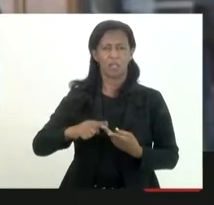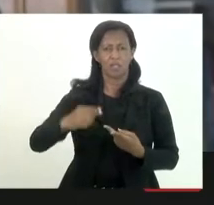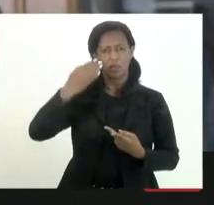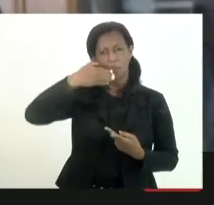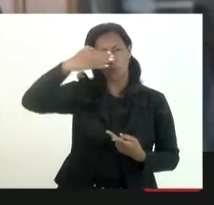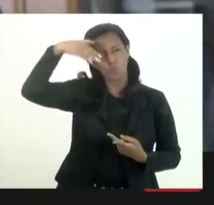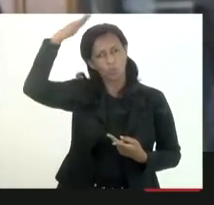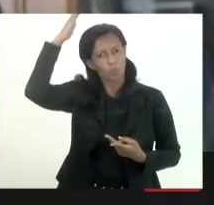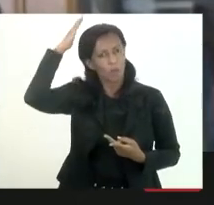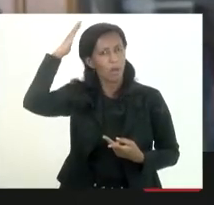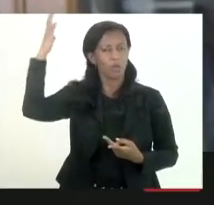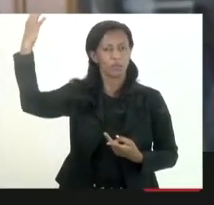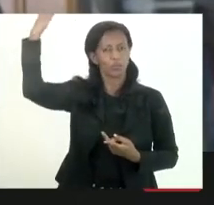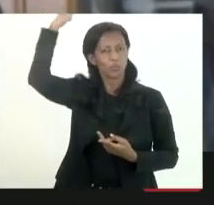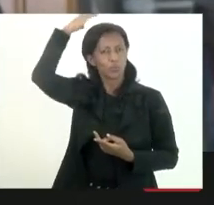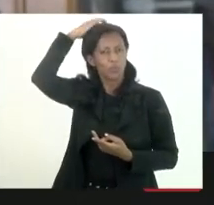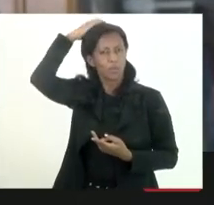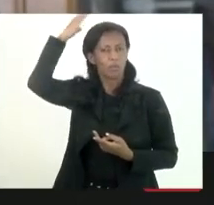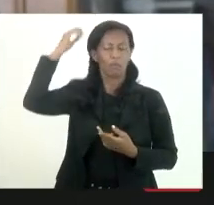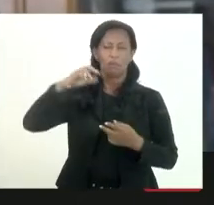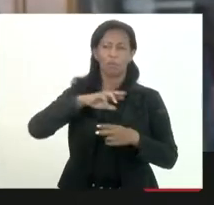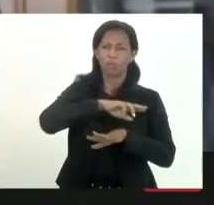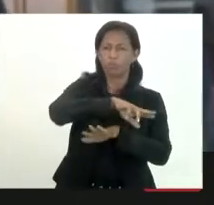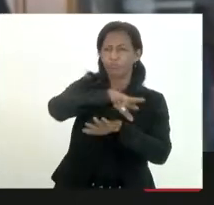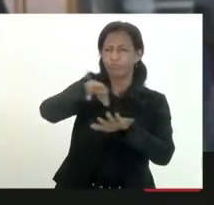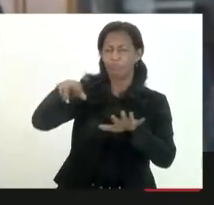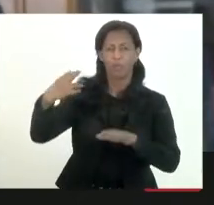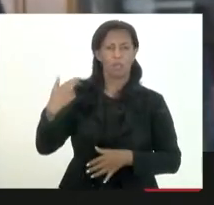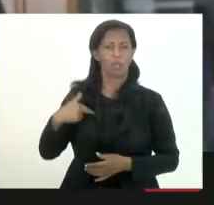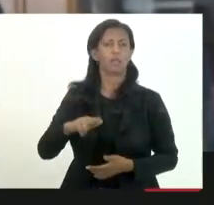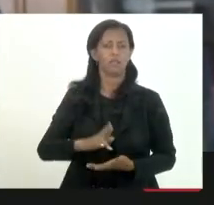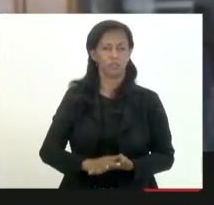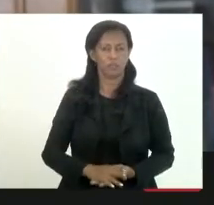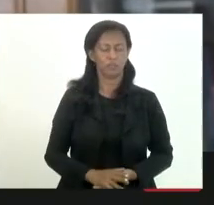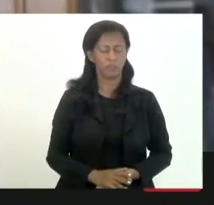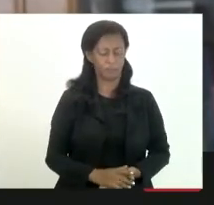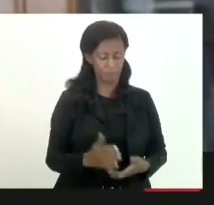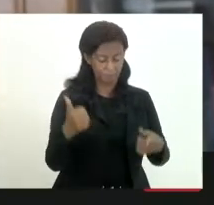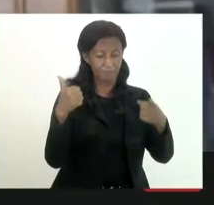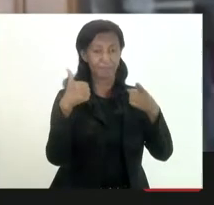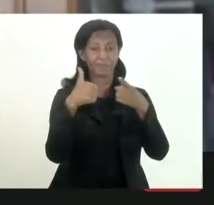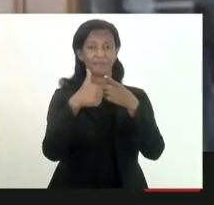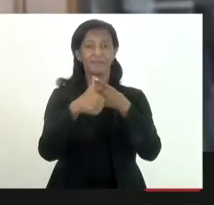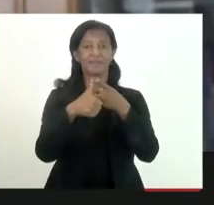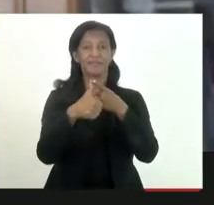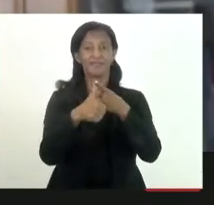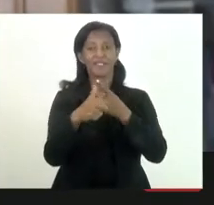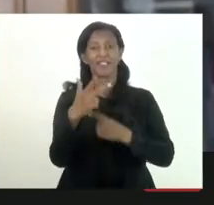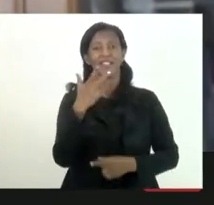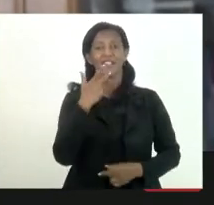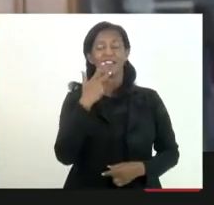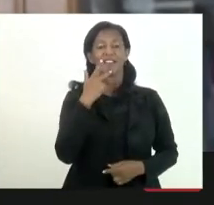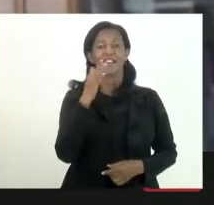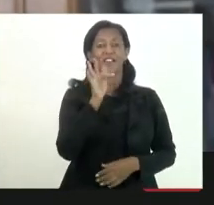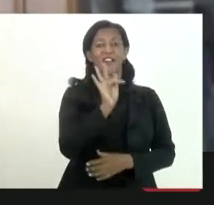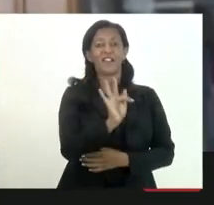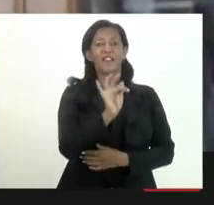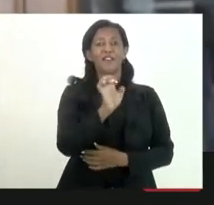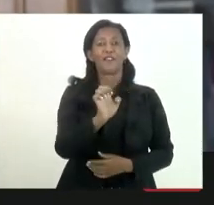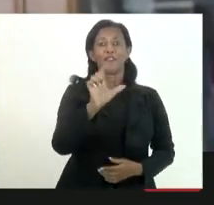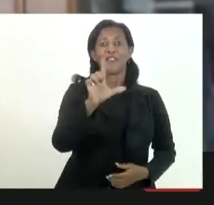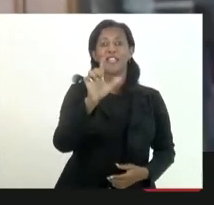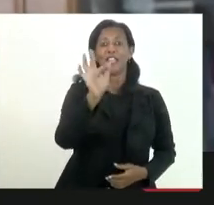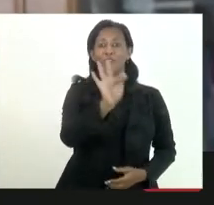tantas outras demais religiões. Primeiro, Eu vou citar Filipenses, capítulo